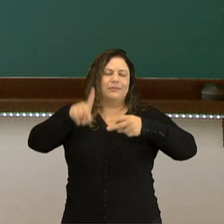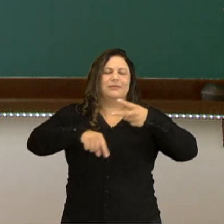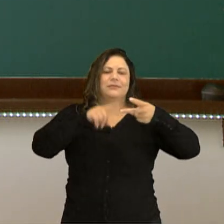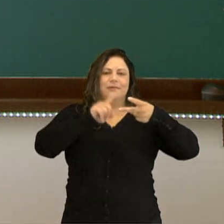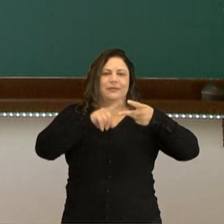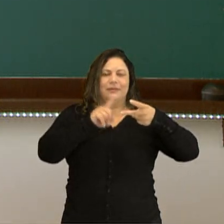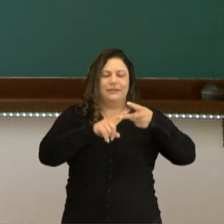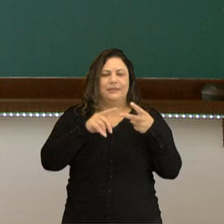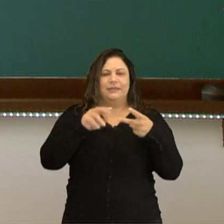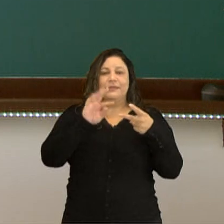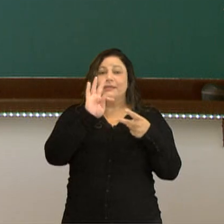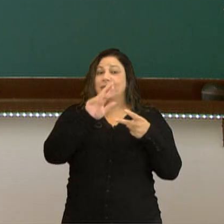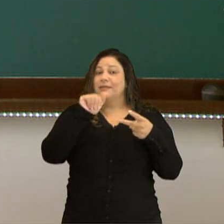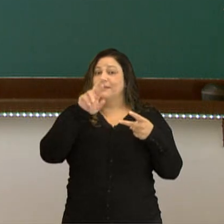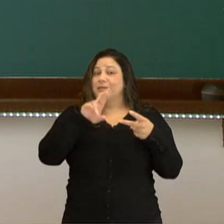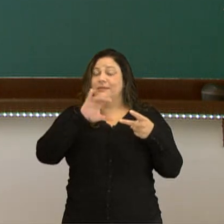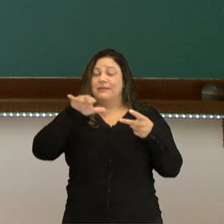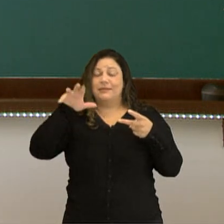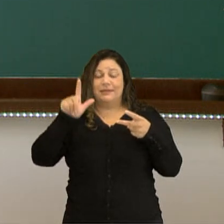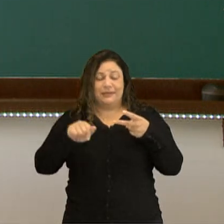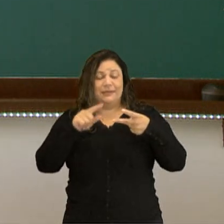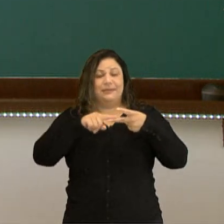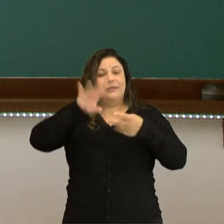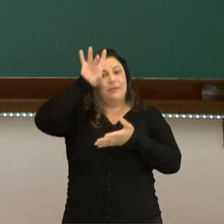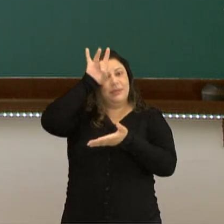realismo, mas dentro de uma forma diferente.